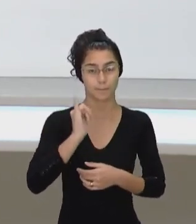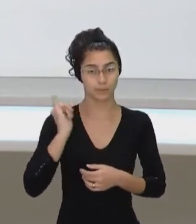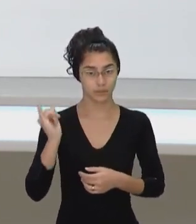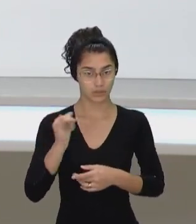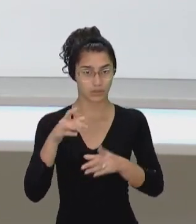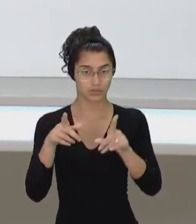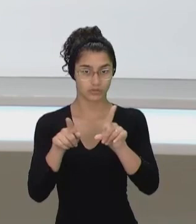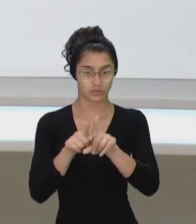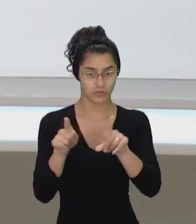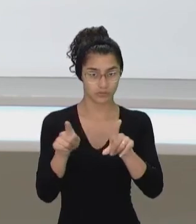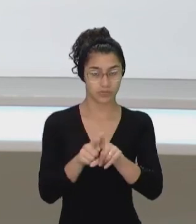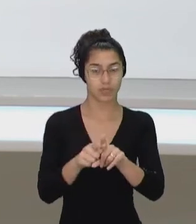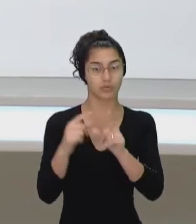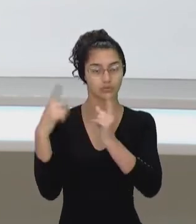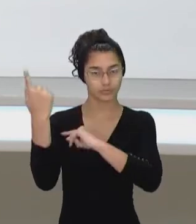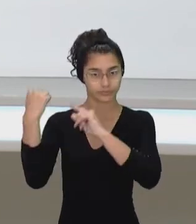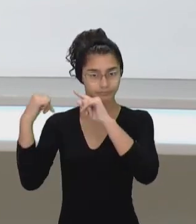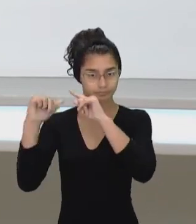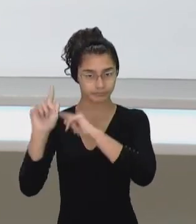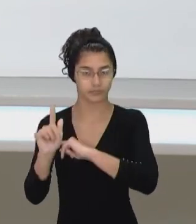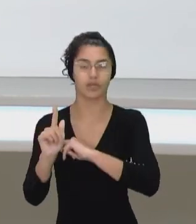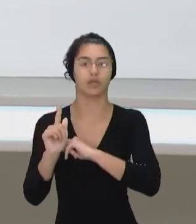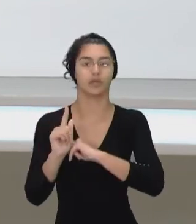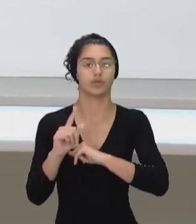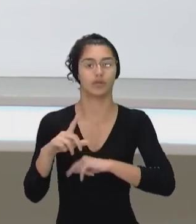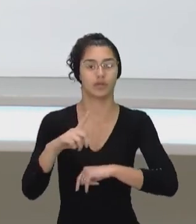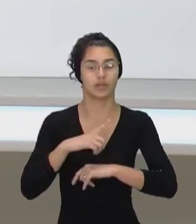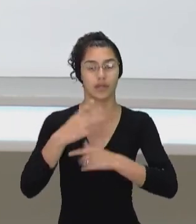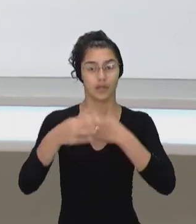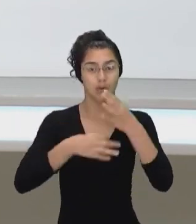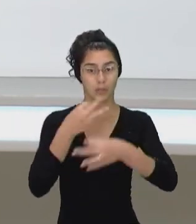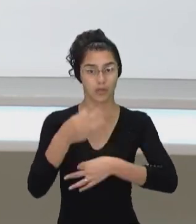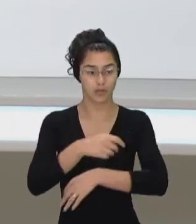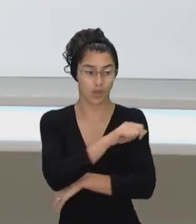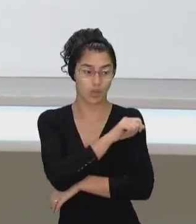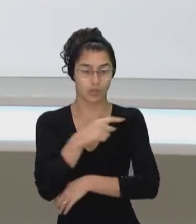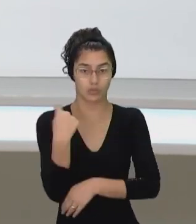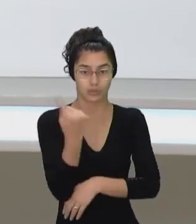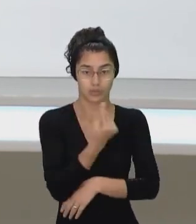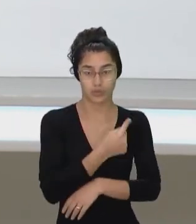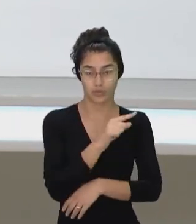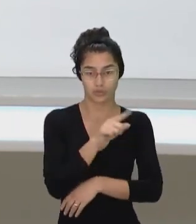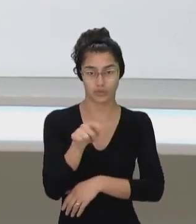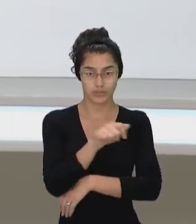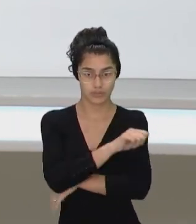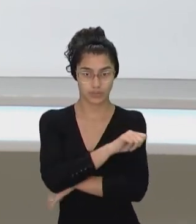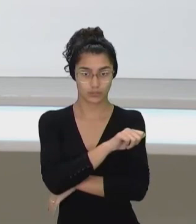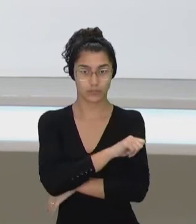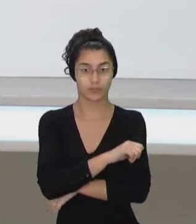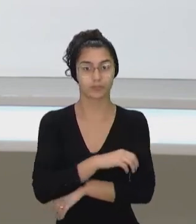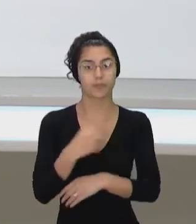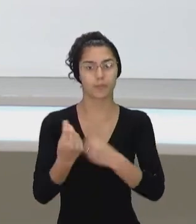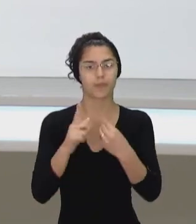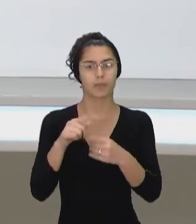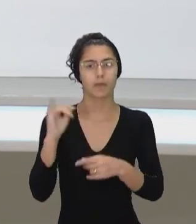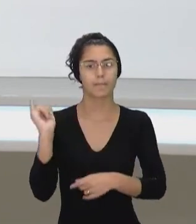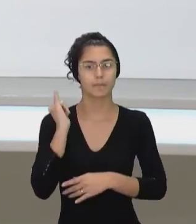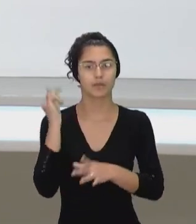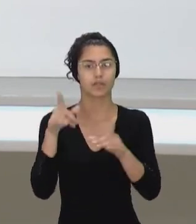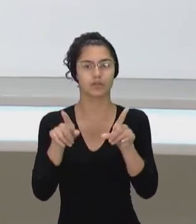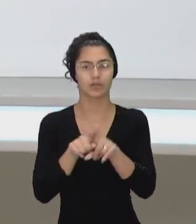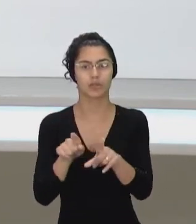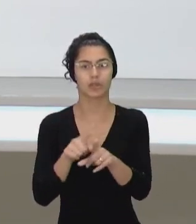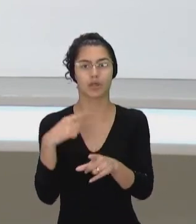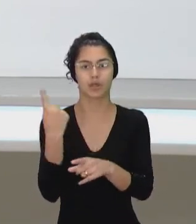importante, no desenvolvimento aí da argumentação dos nossos alunos, de vocês estudantes, quanto isso é importante